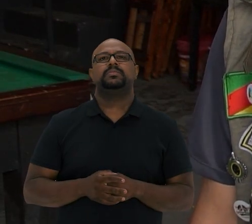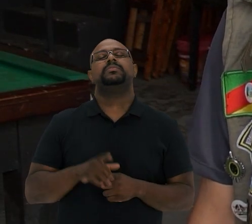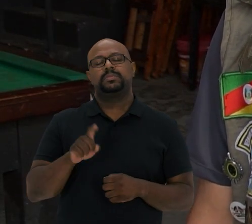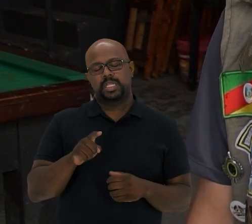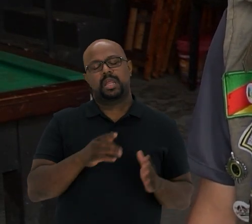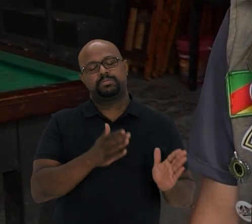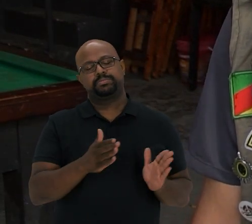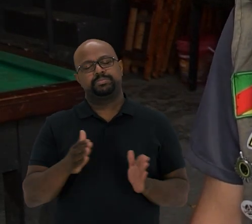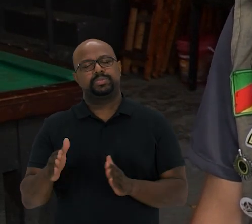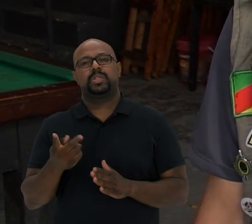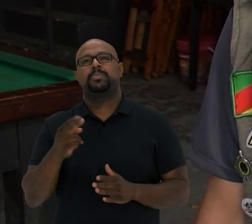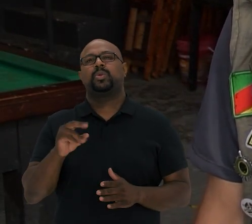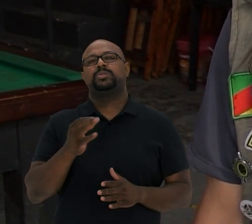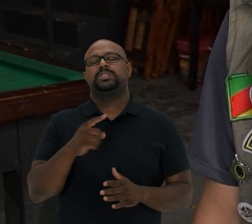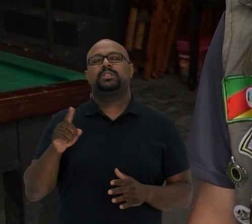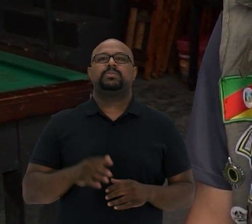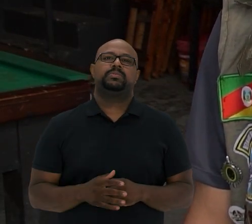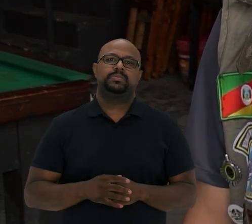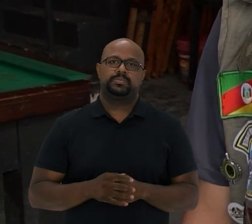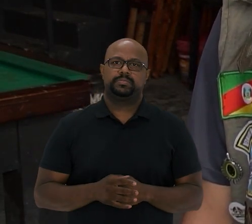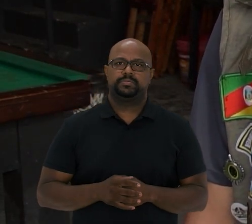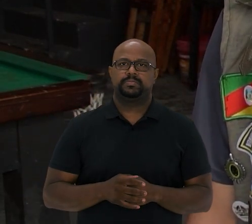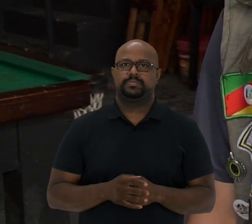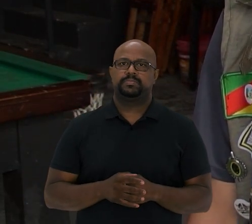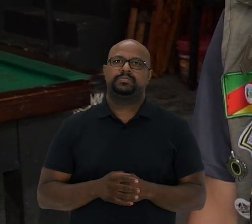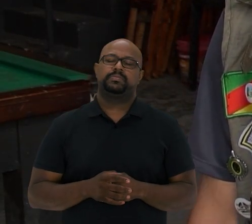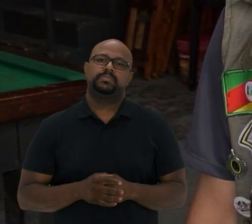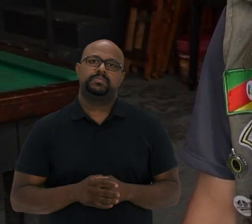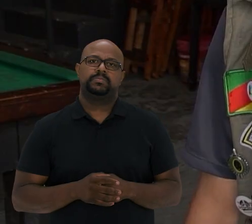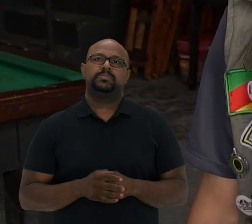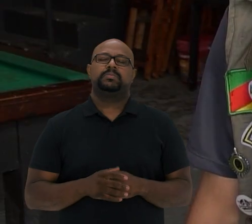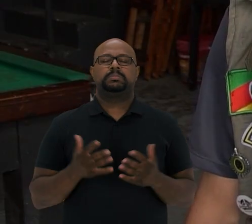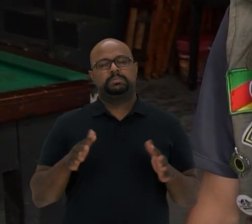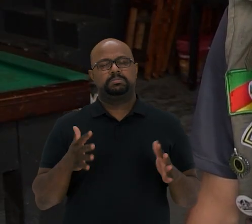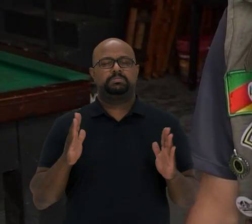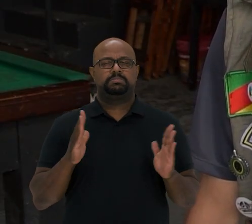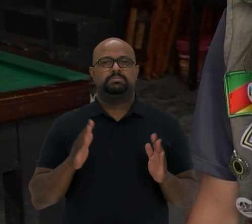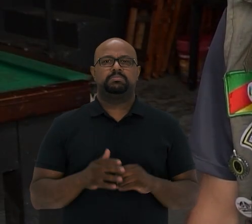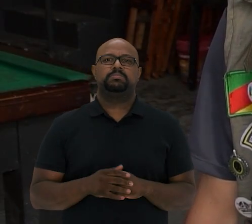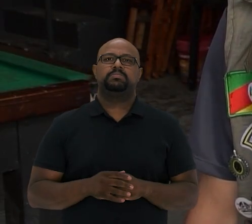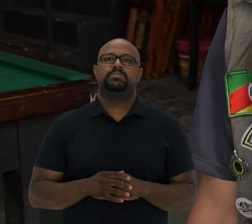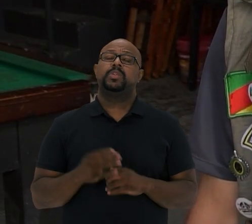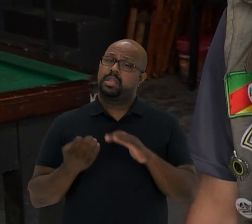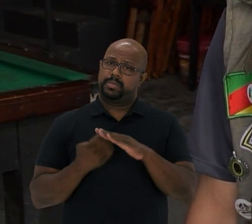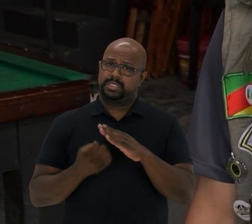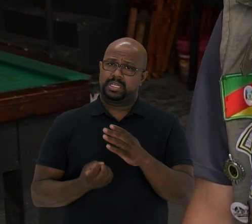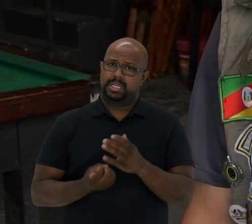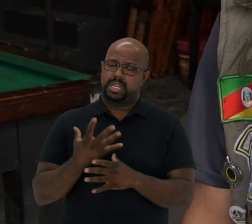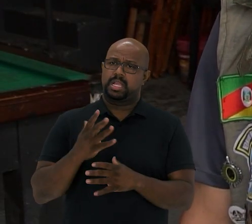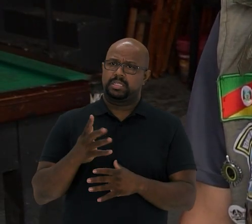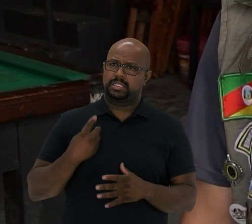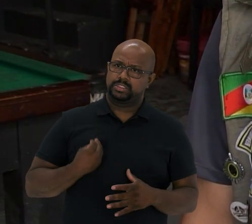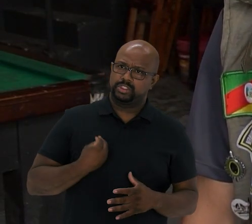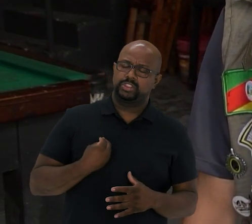produtiva. Exatamente, uma cadeia produtiva. Mas, então foi de 82 a 92? Né? Sim, aproximadamente isso. Mas quando a empresa é criada, a lei